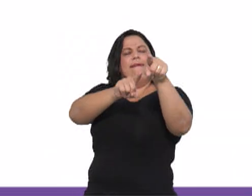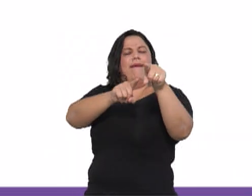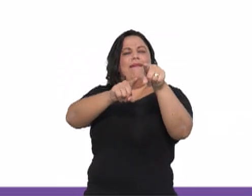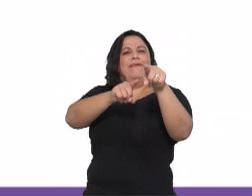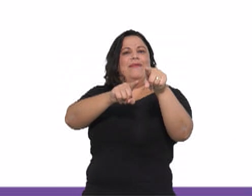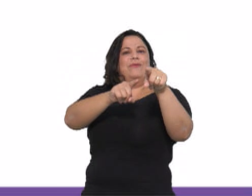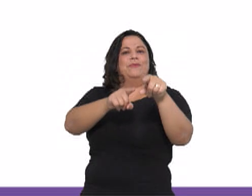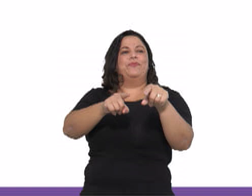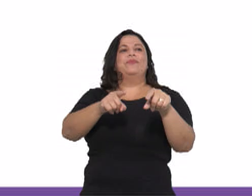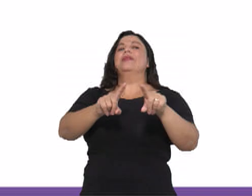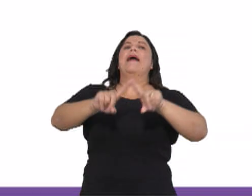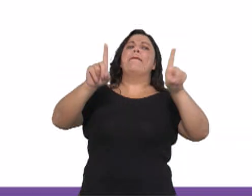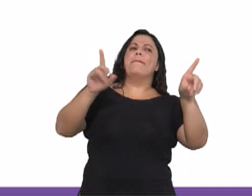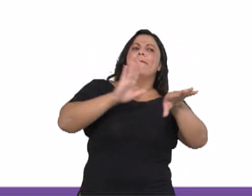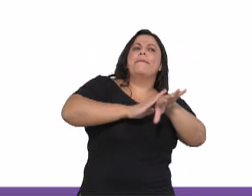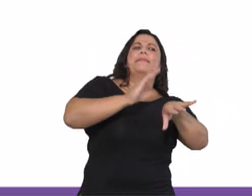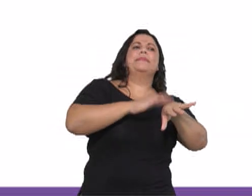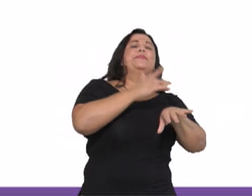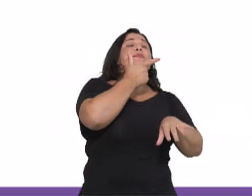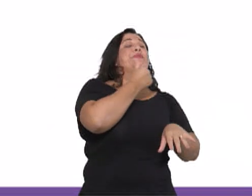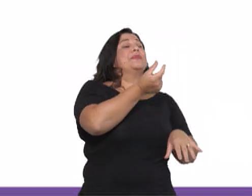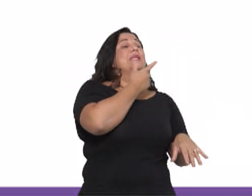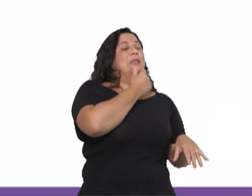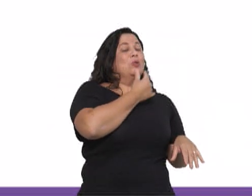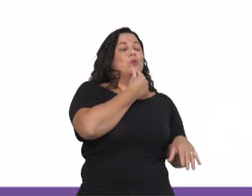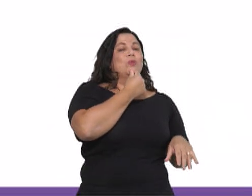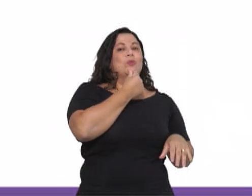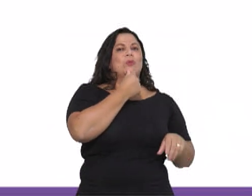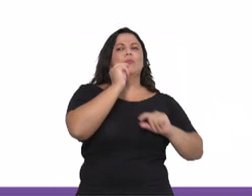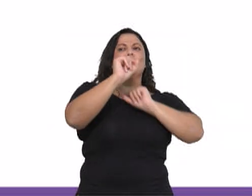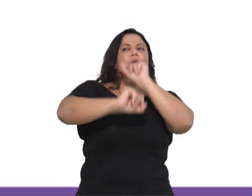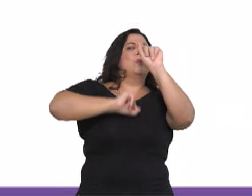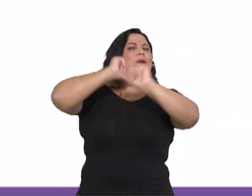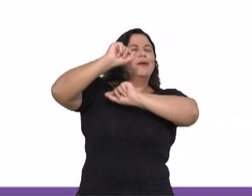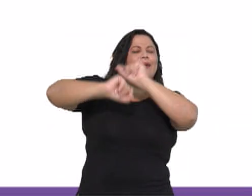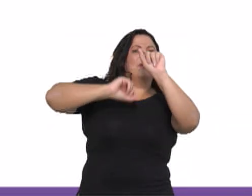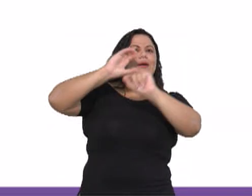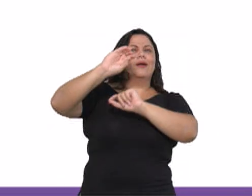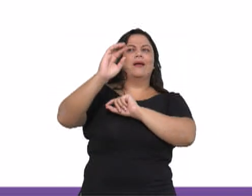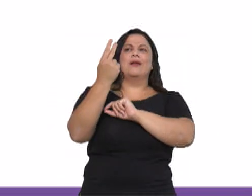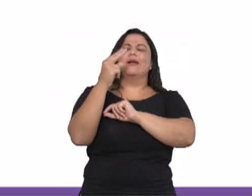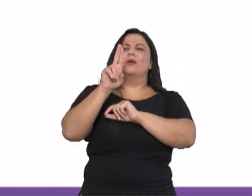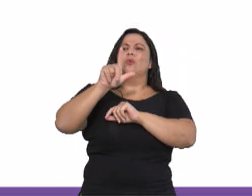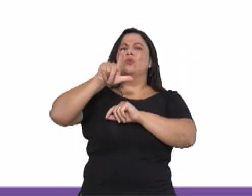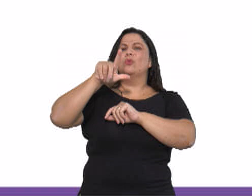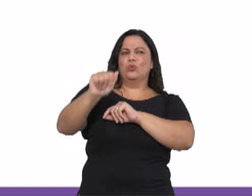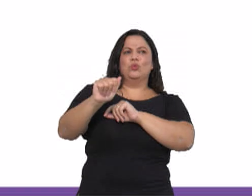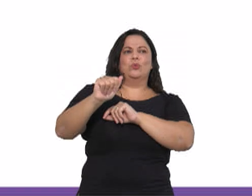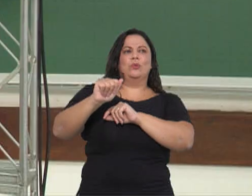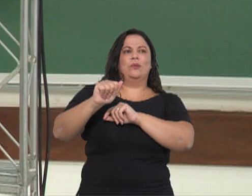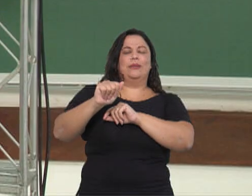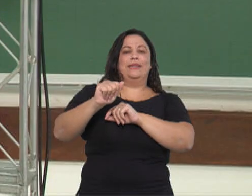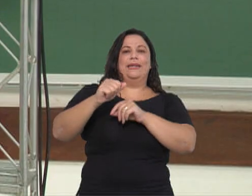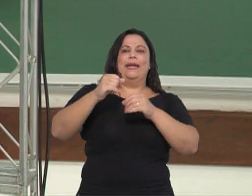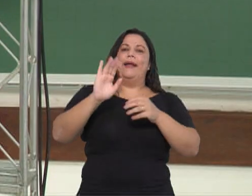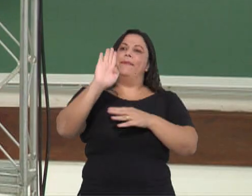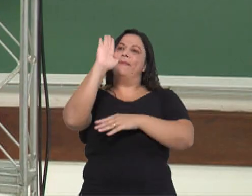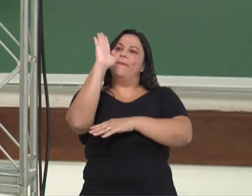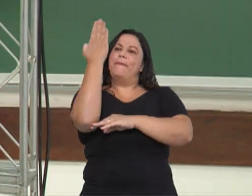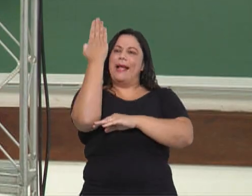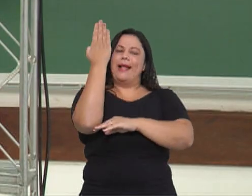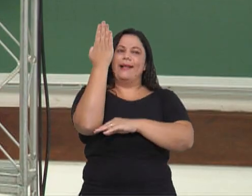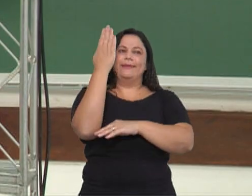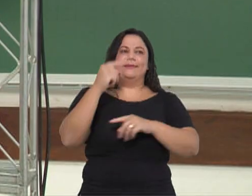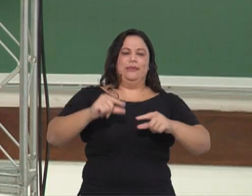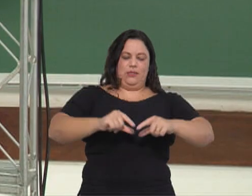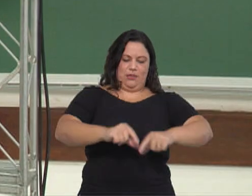chula. Como que acontece? O que é essa chula? É uma dança desafio, que consiste em uma vara de madeira, 2 a 3 metros, estendida